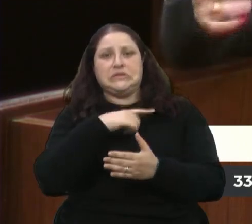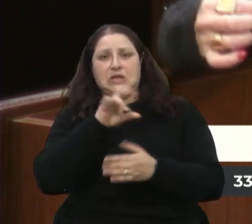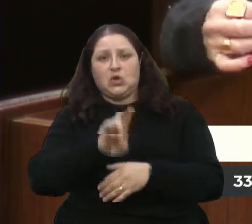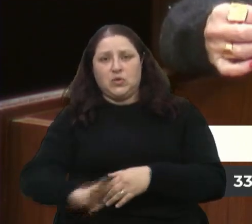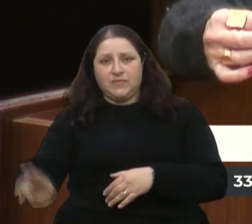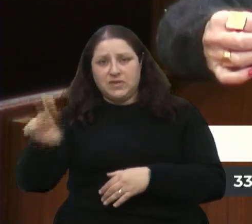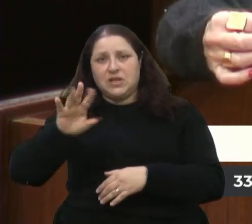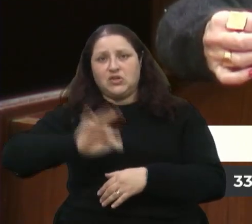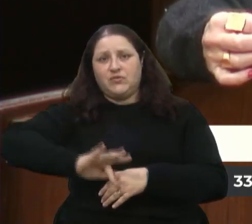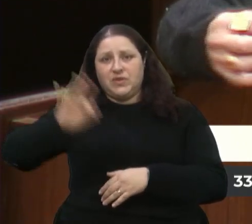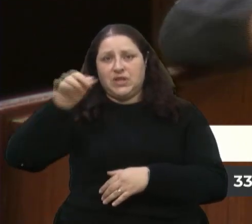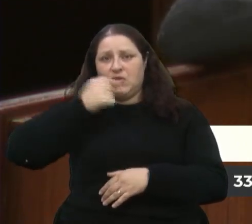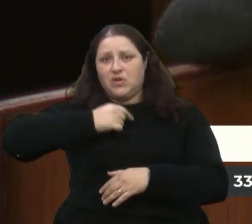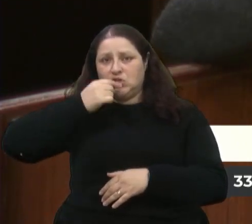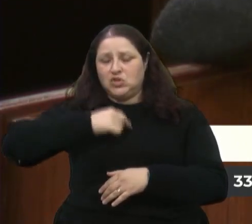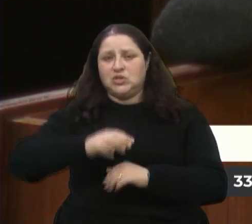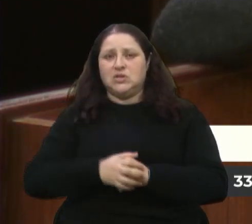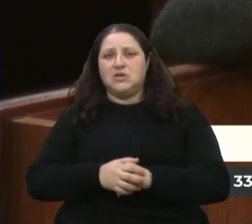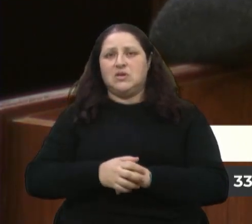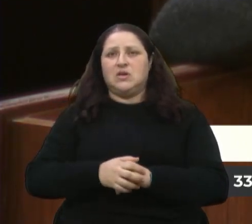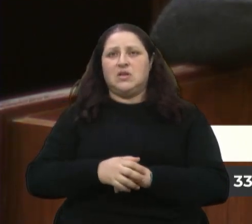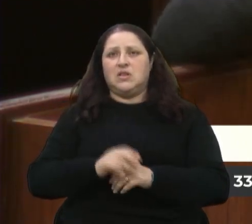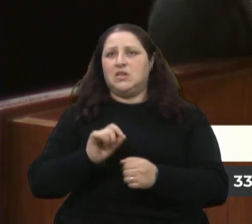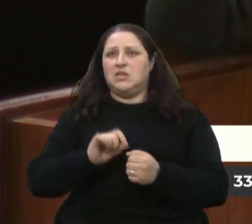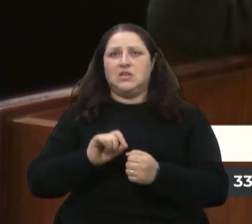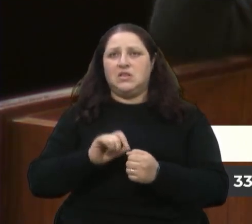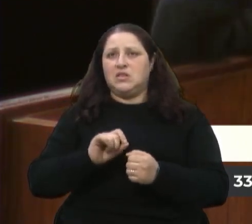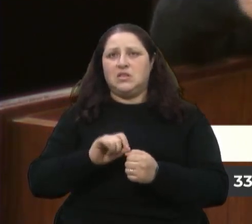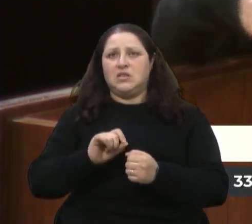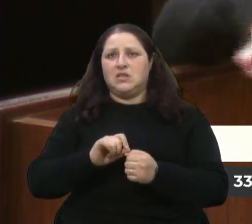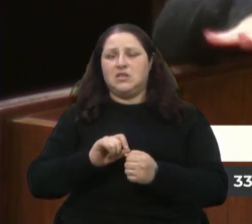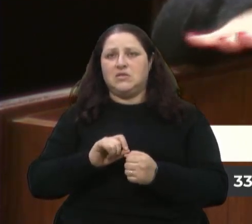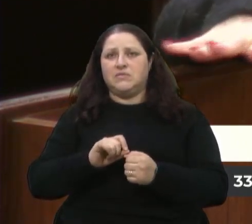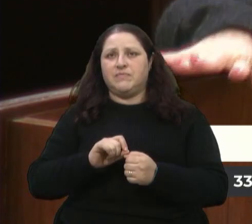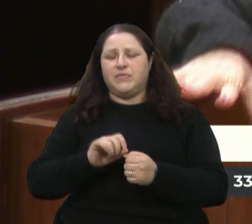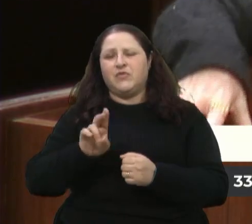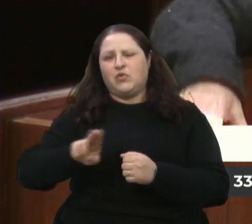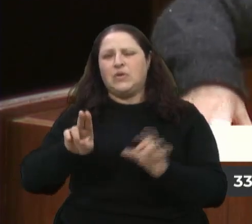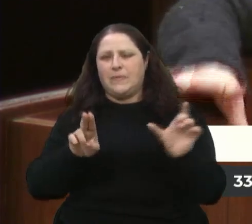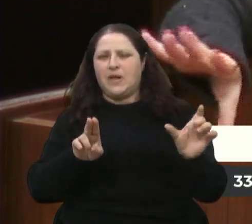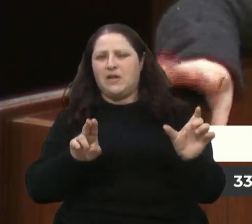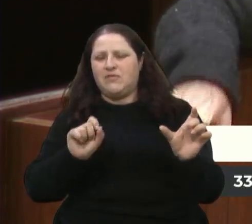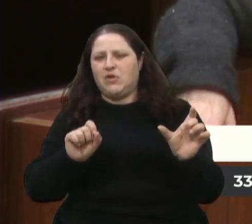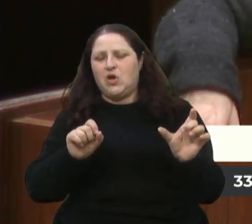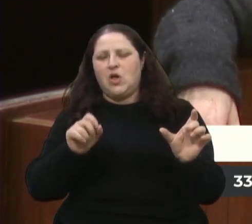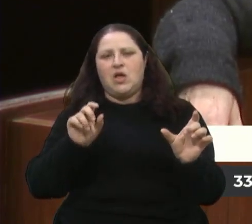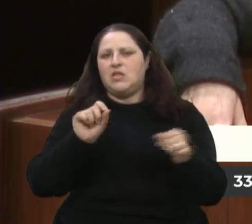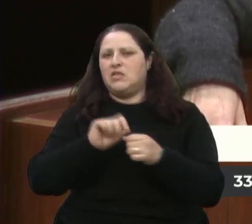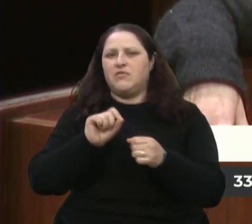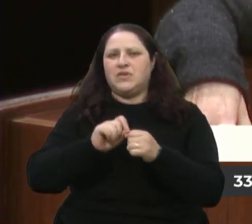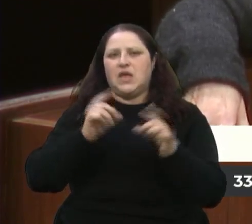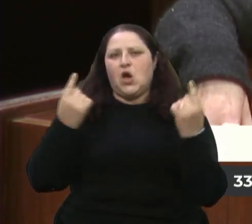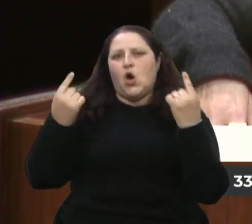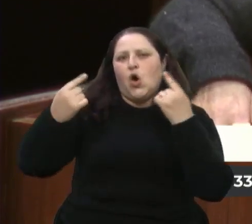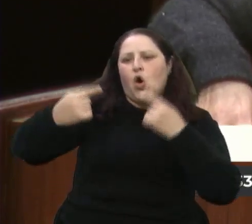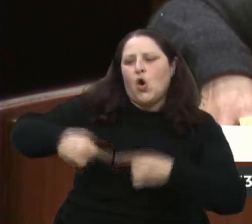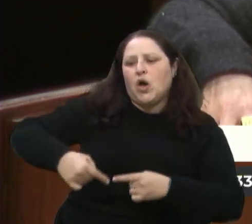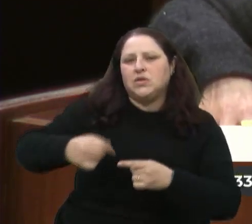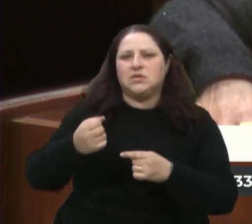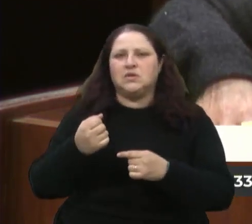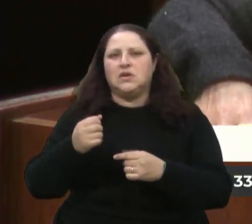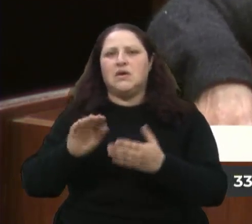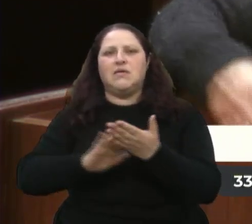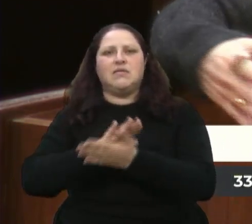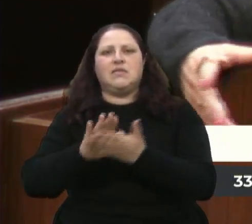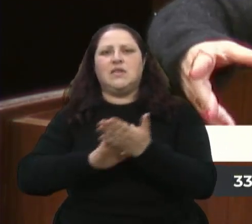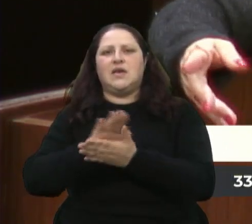universidade federal em Caxias, não faria, não vou usar esse termo, tá? Mas não faria concorrência ou não